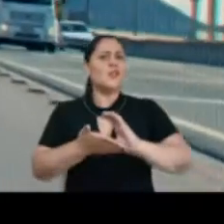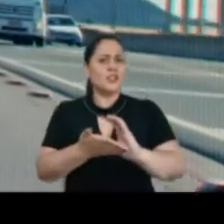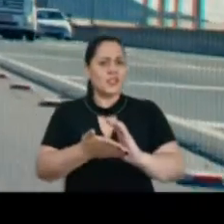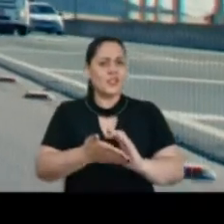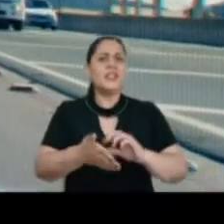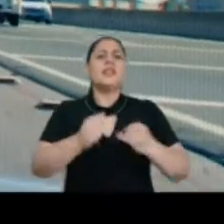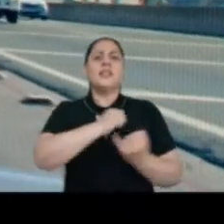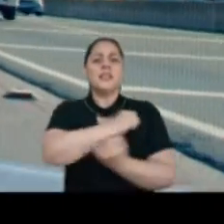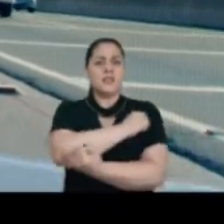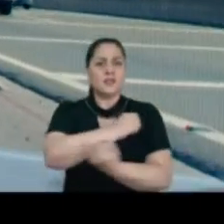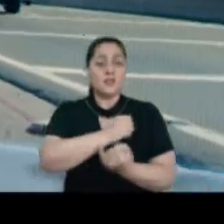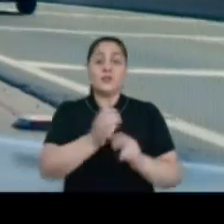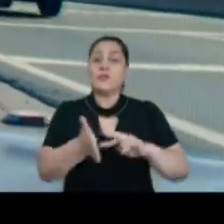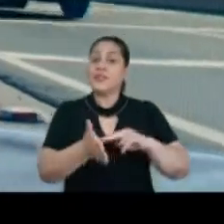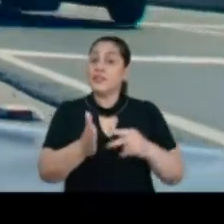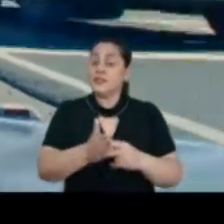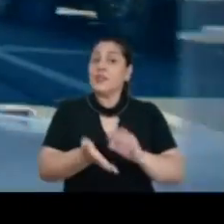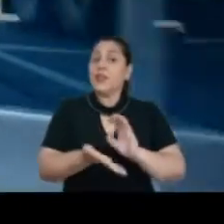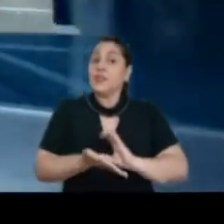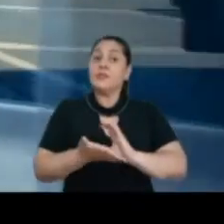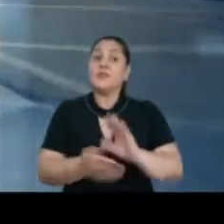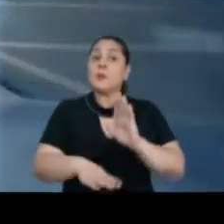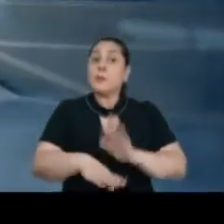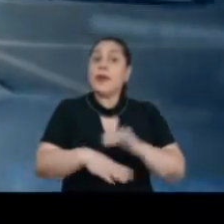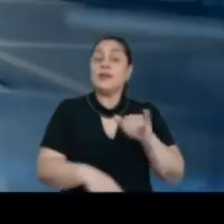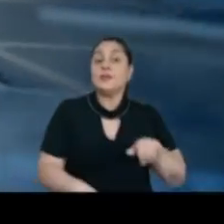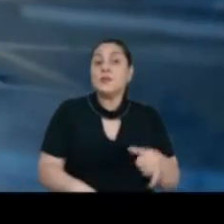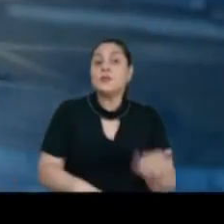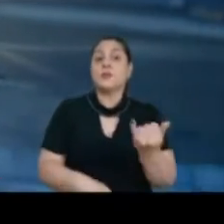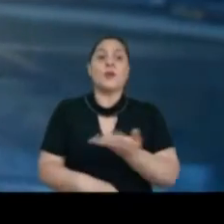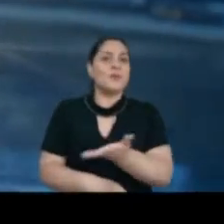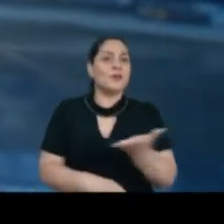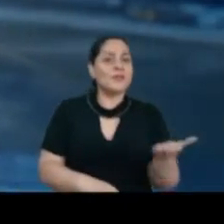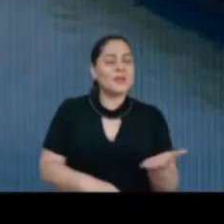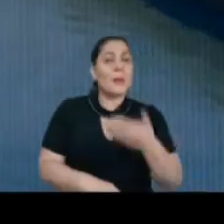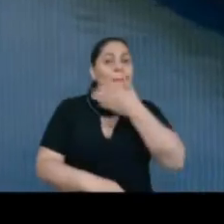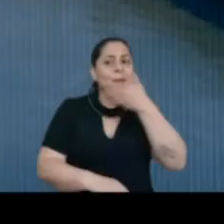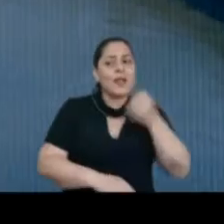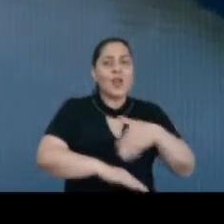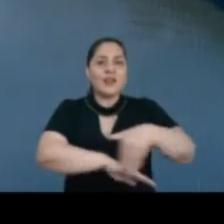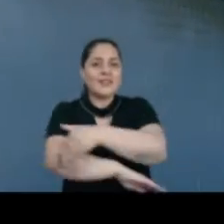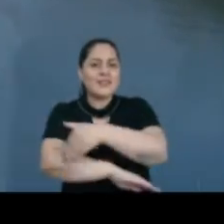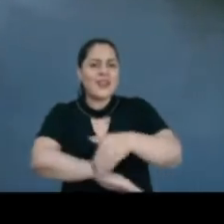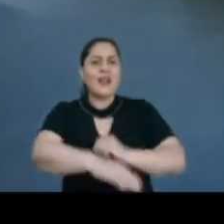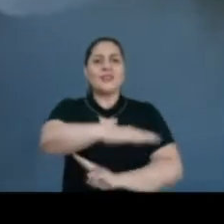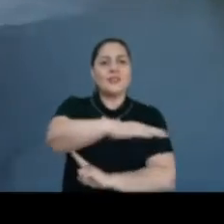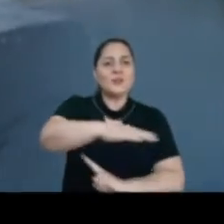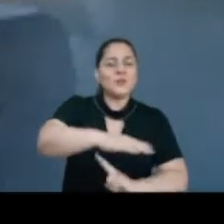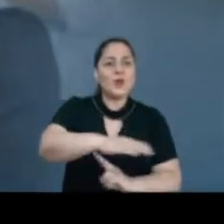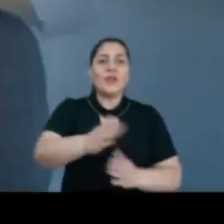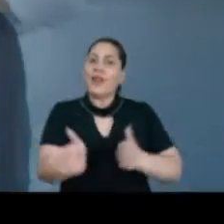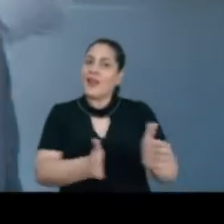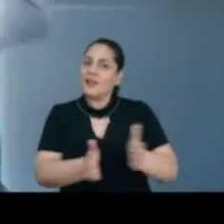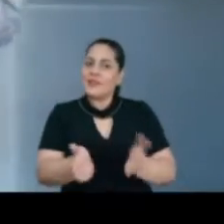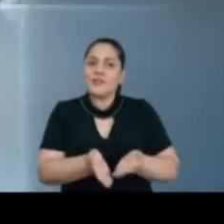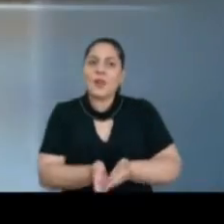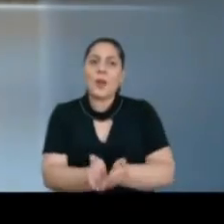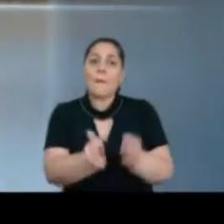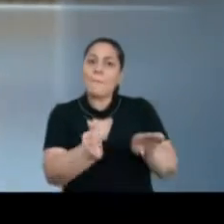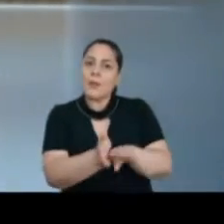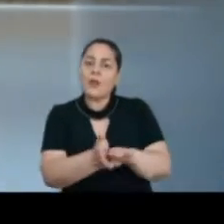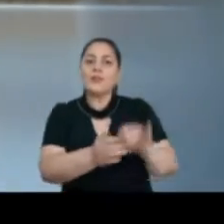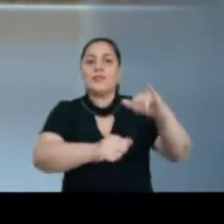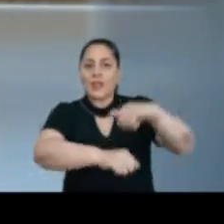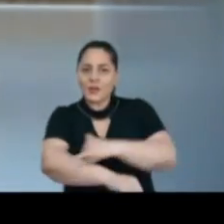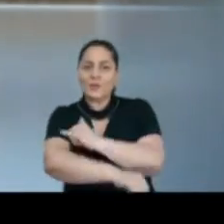a investir em infraestrutura significa investir em mais oportunidade para o boteco com melhores estradas pontes e